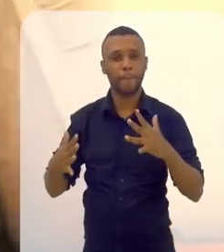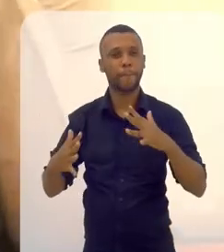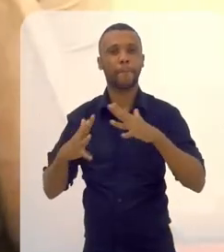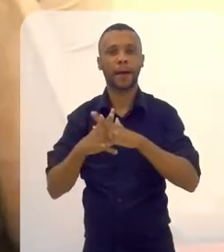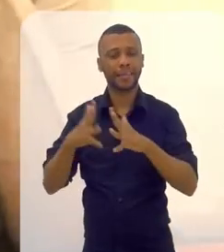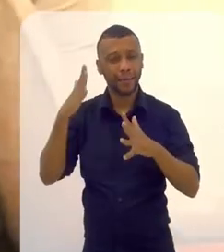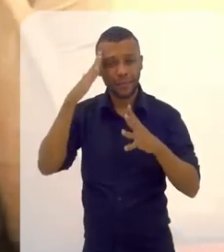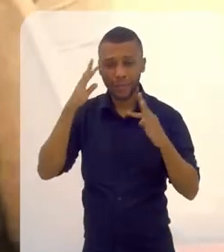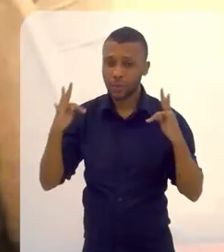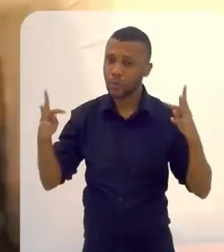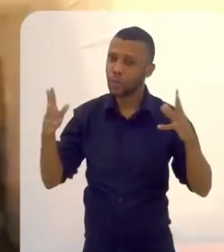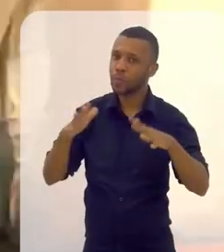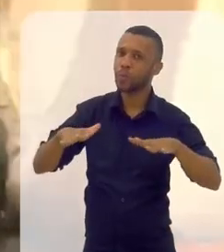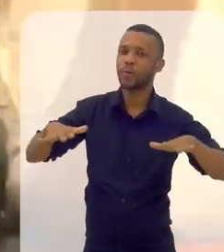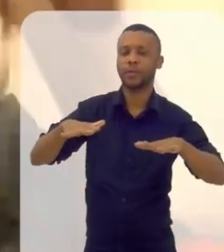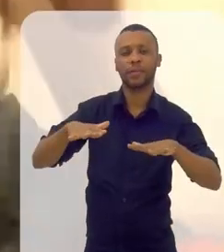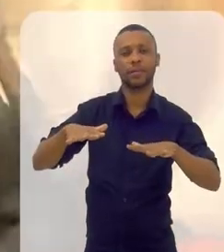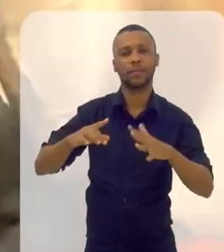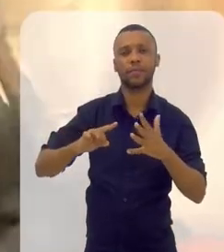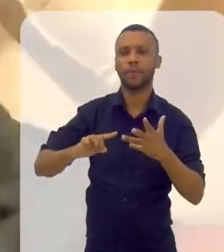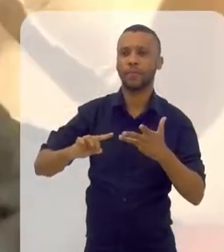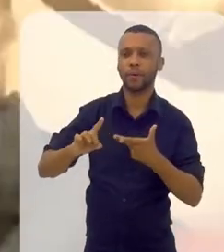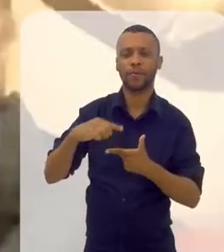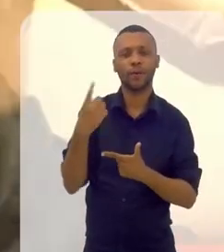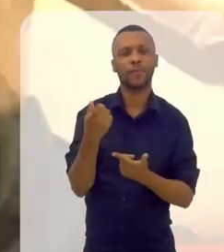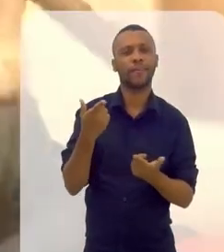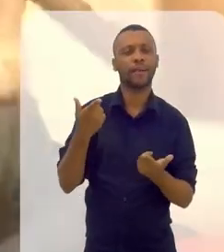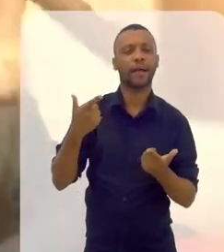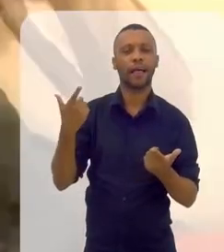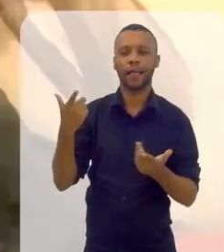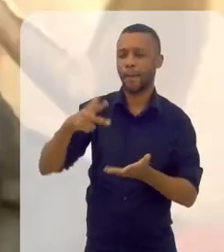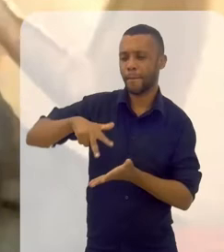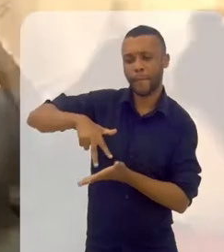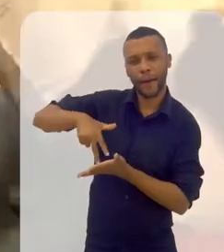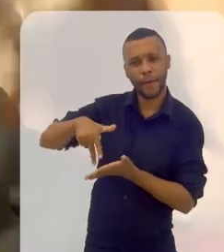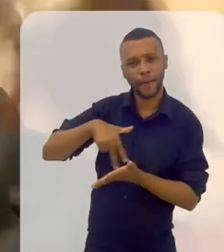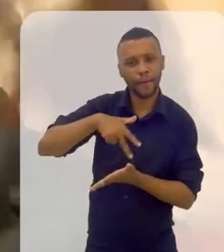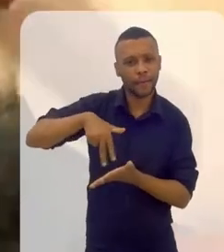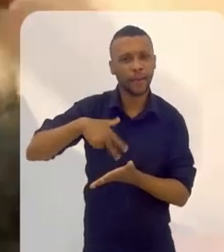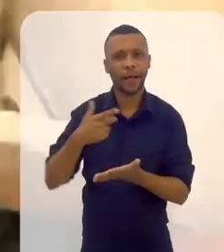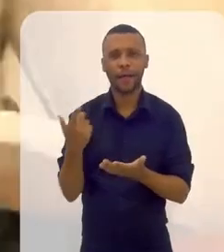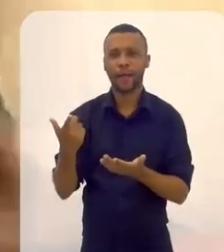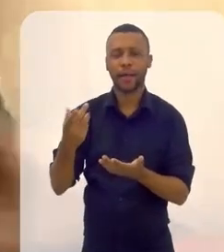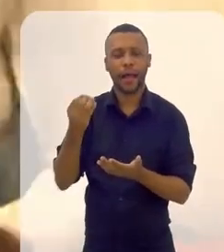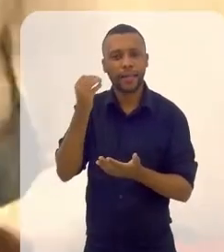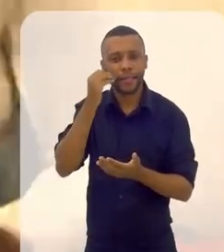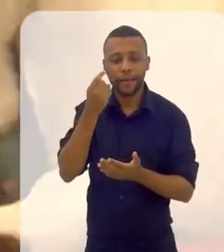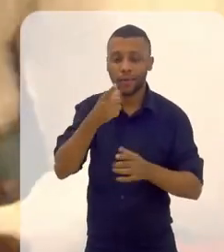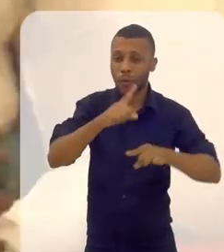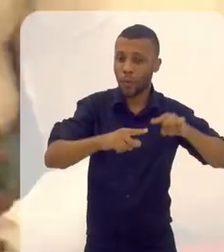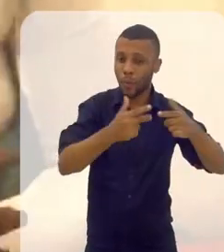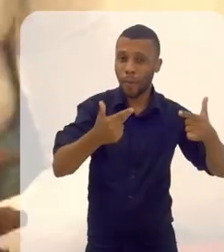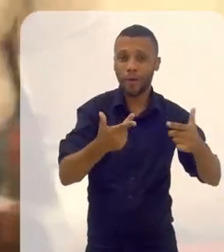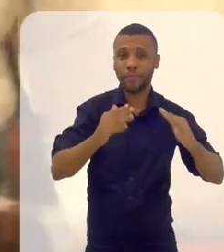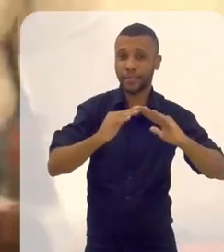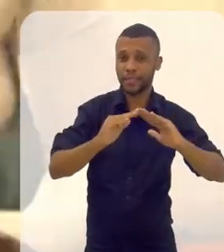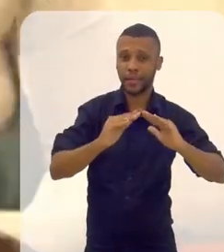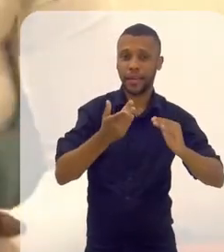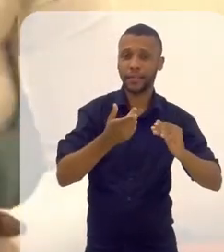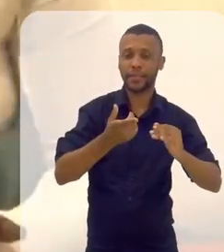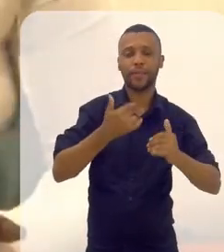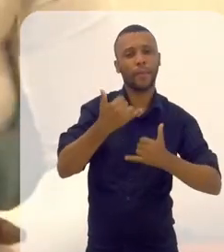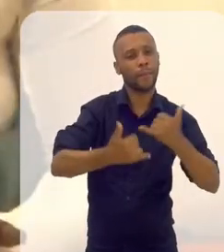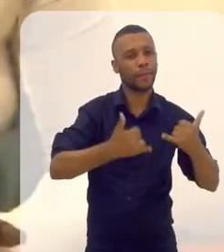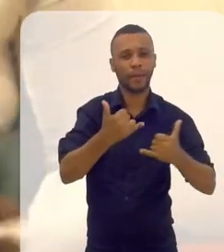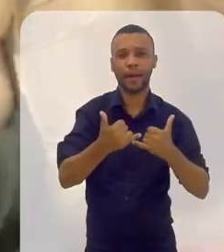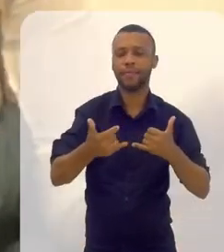Sabia todas as coreografias e a gente ficava lá dançando calypso na sala dela, arrastava os móveis e era nossa